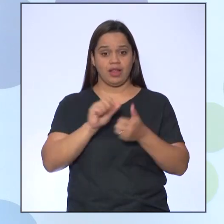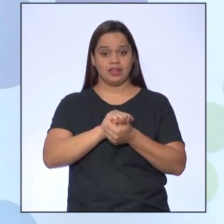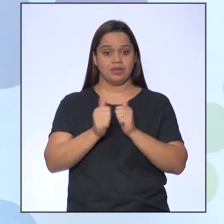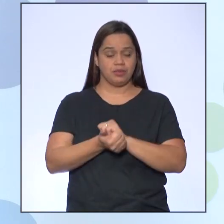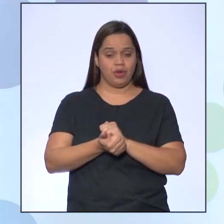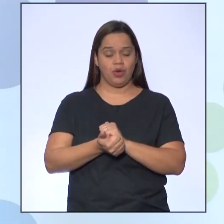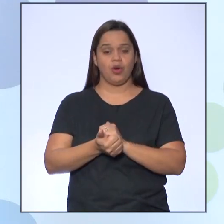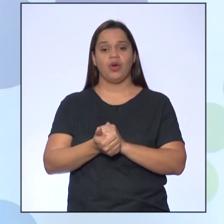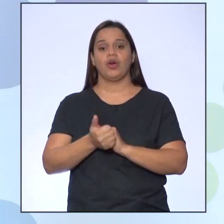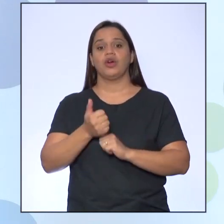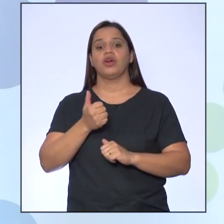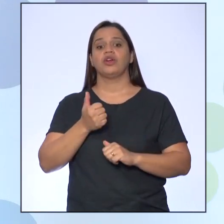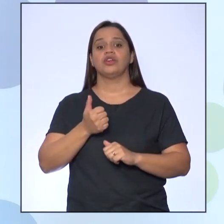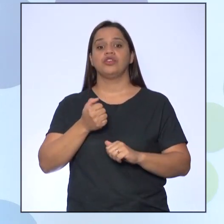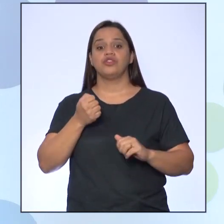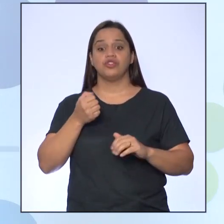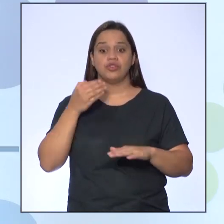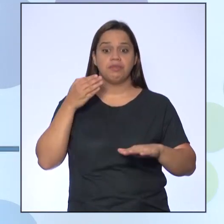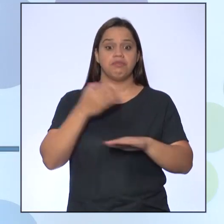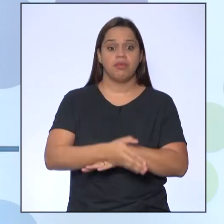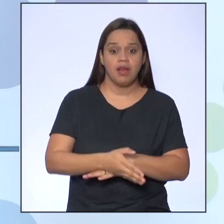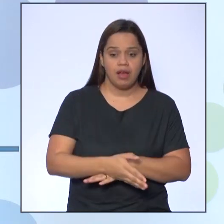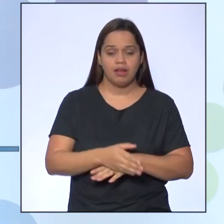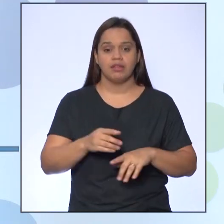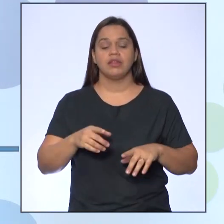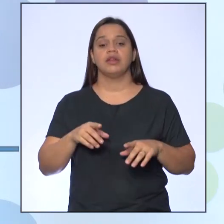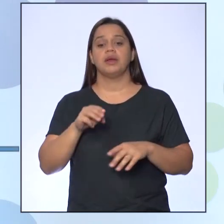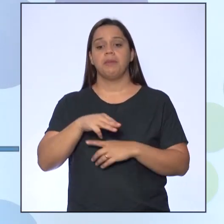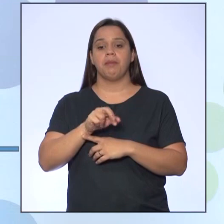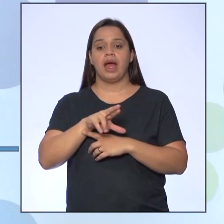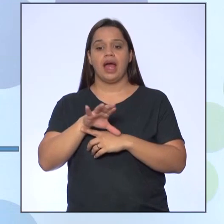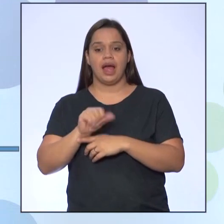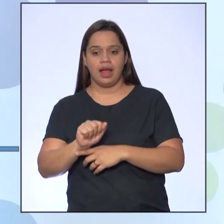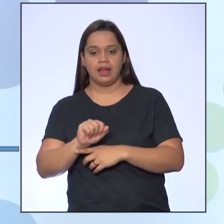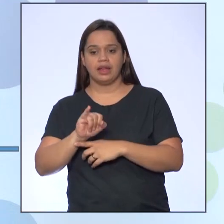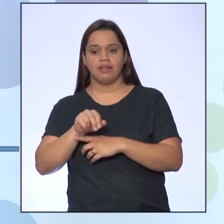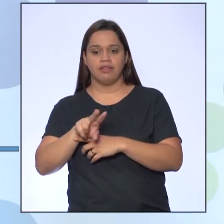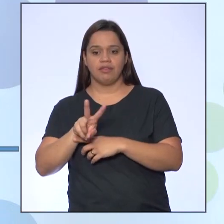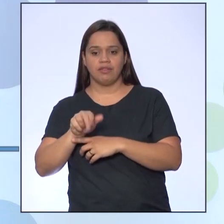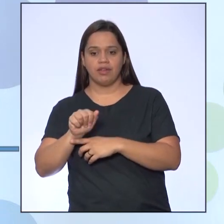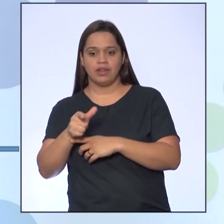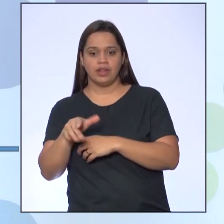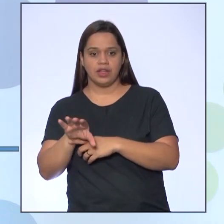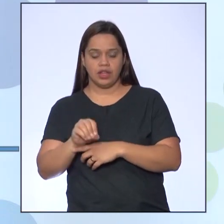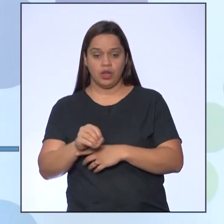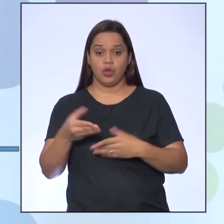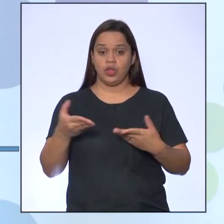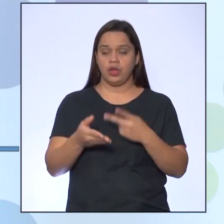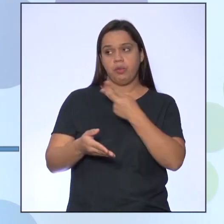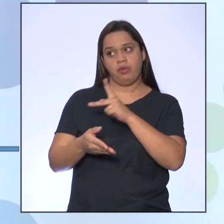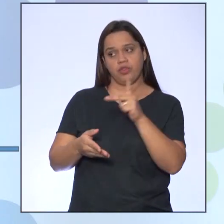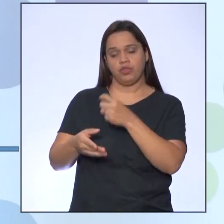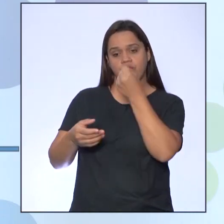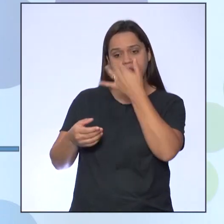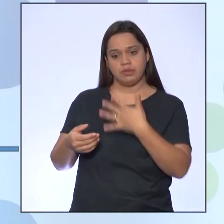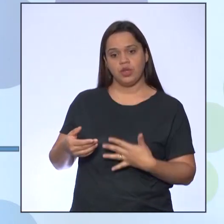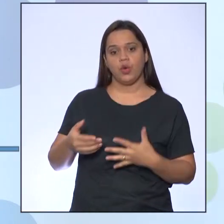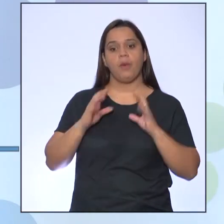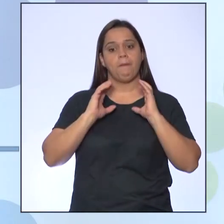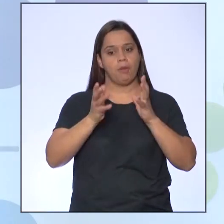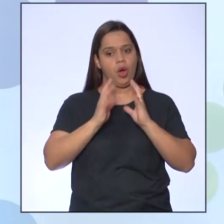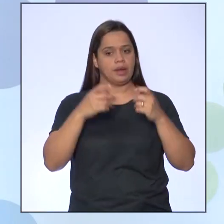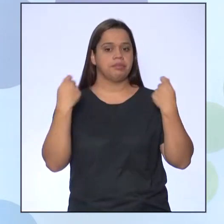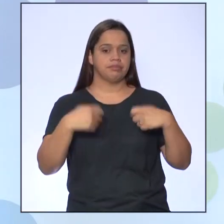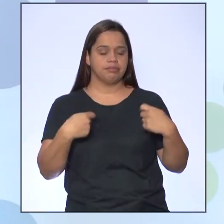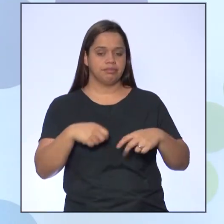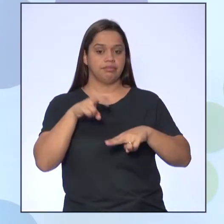marca e invasão, tá? Mas para essa aula a gente vai precisar de uma bola e uma cadeira, como o professor Luiz Fernando falou, tá? E aí,